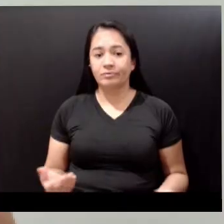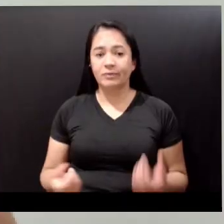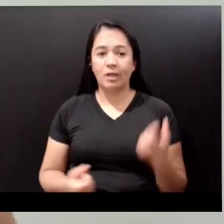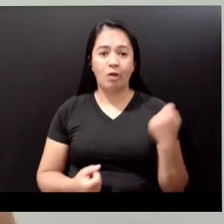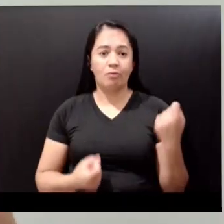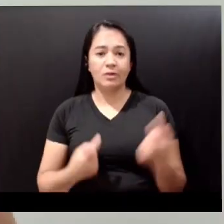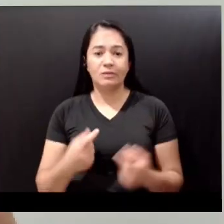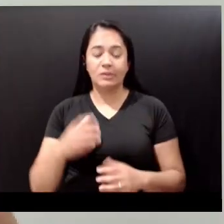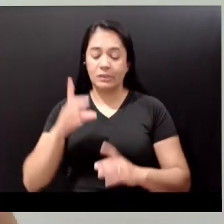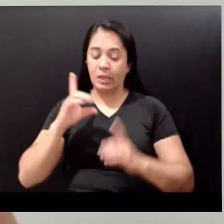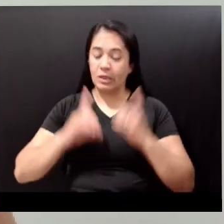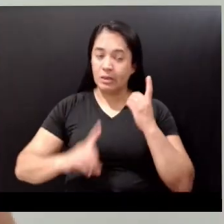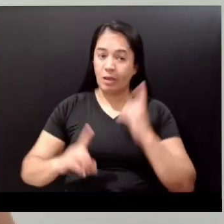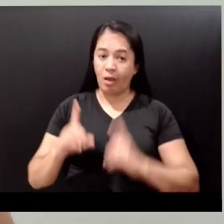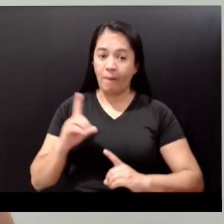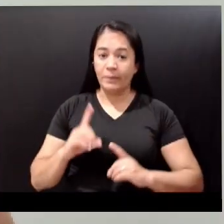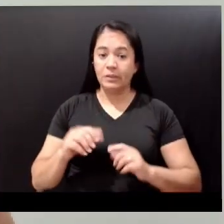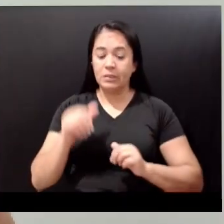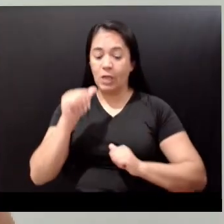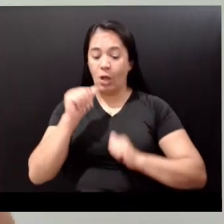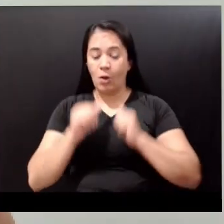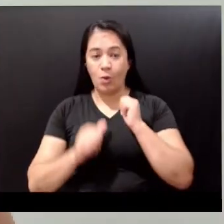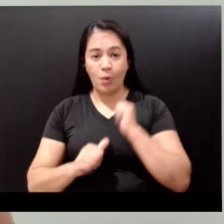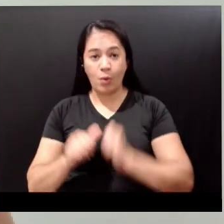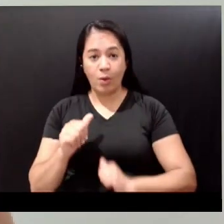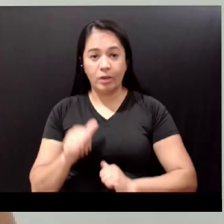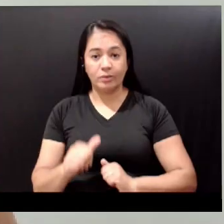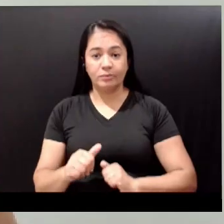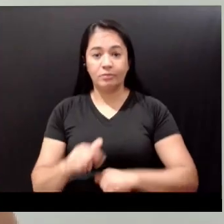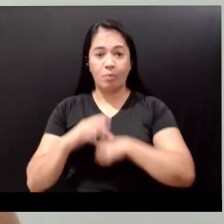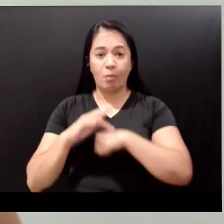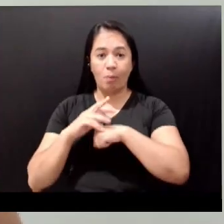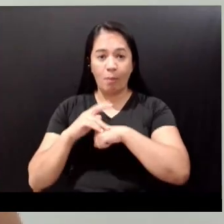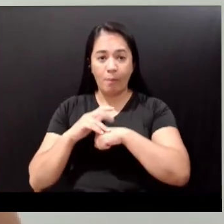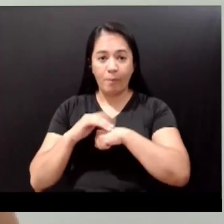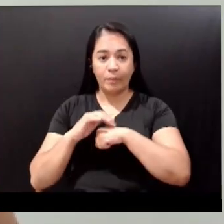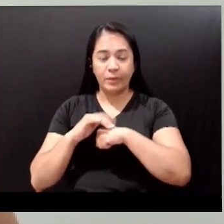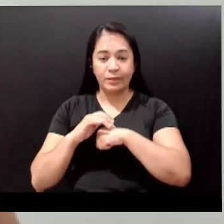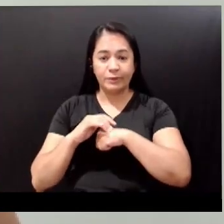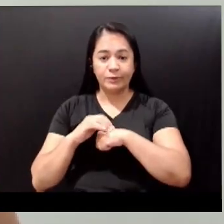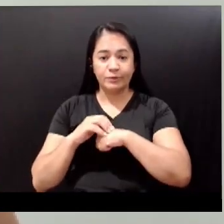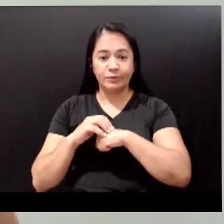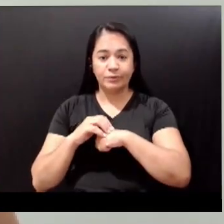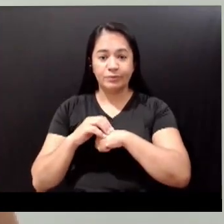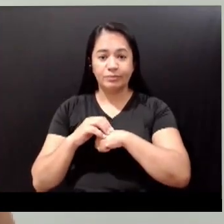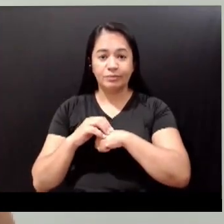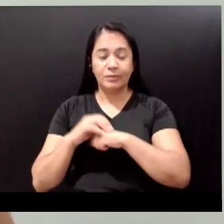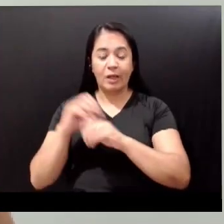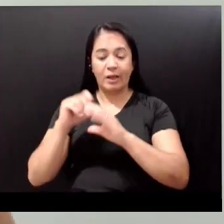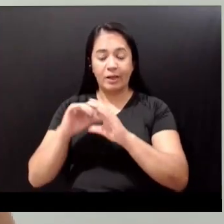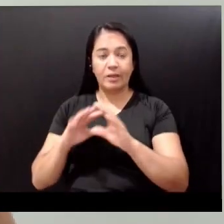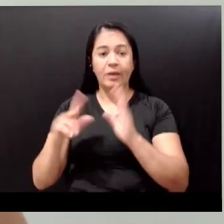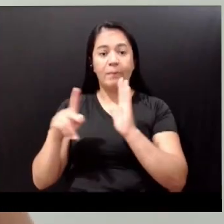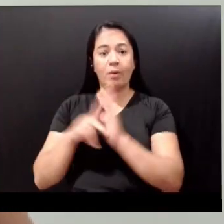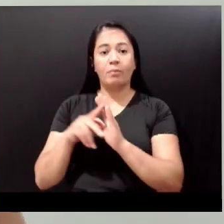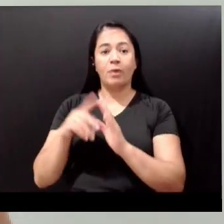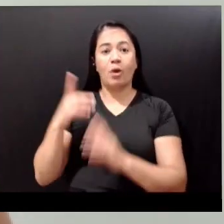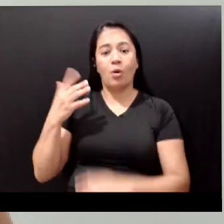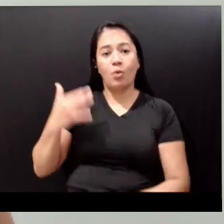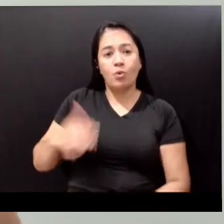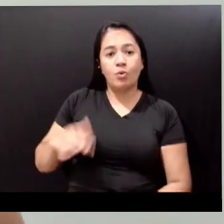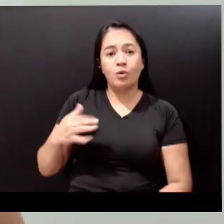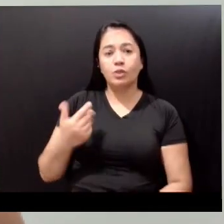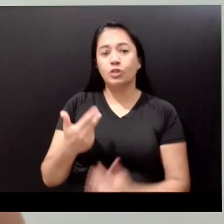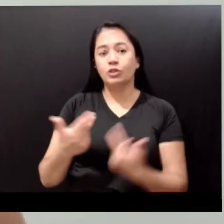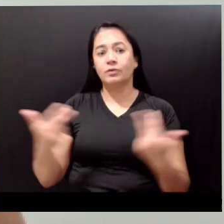coisas, algumas vezes de depressão, de ansiedade. Então, é uma doença que é caracterizada por dor e pode estar